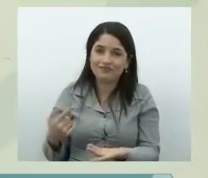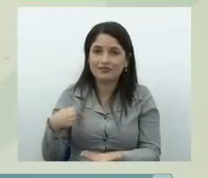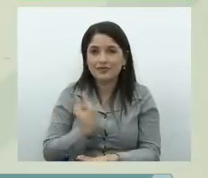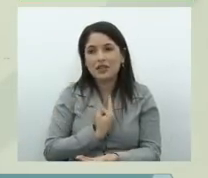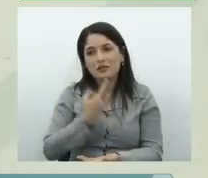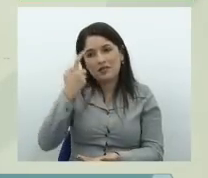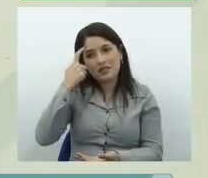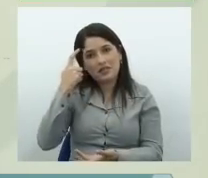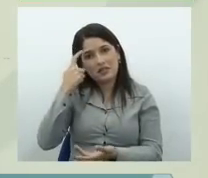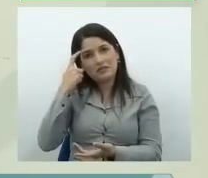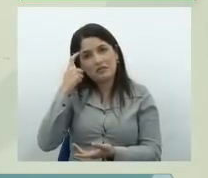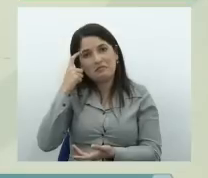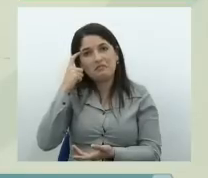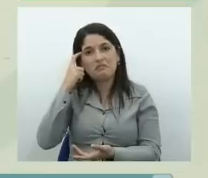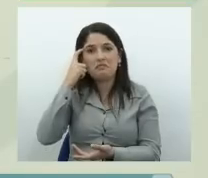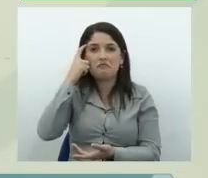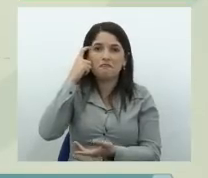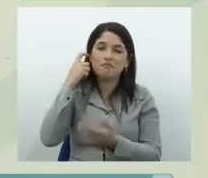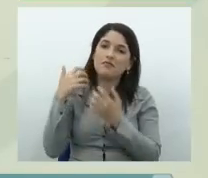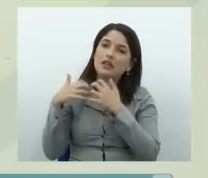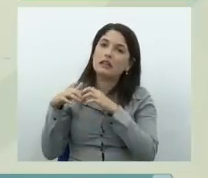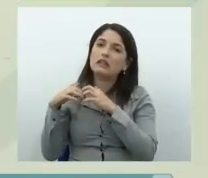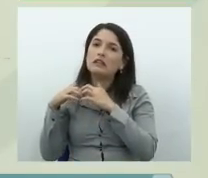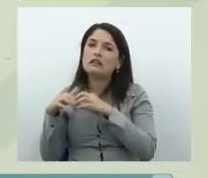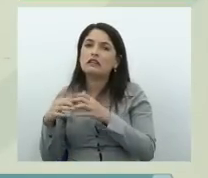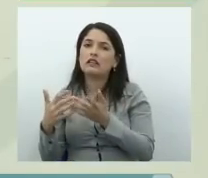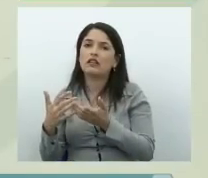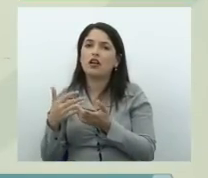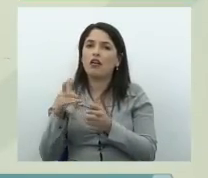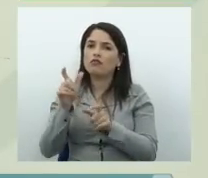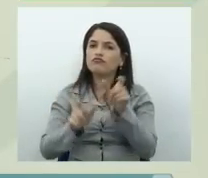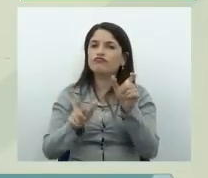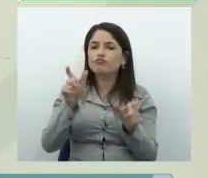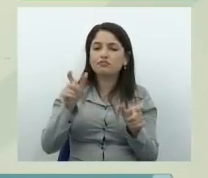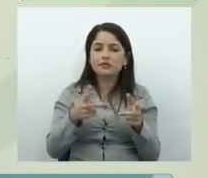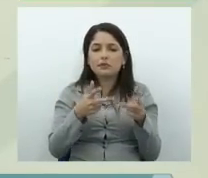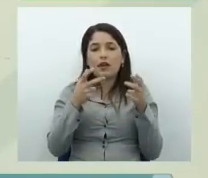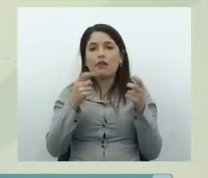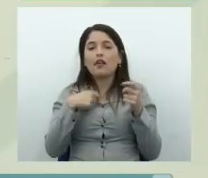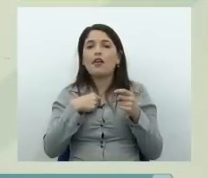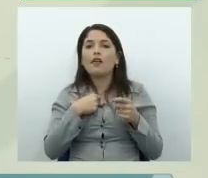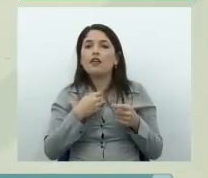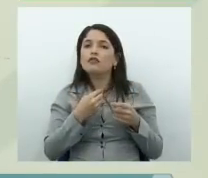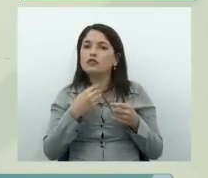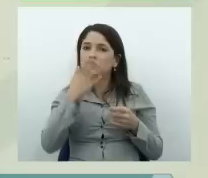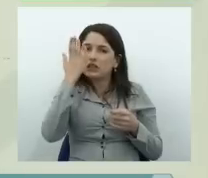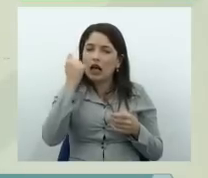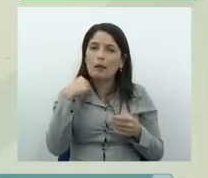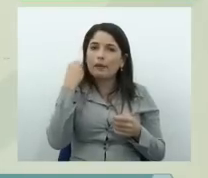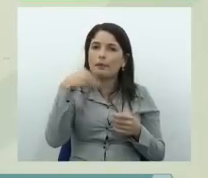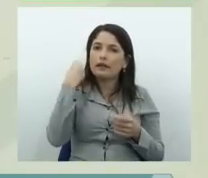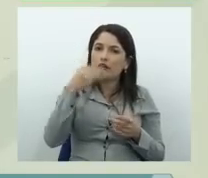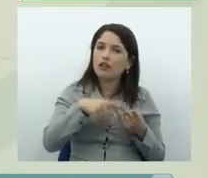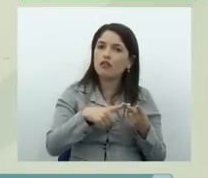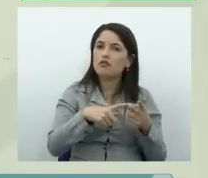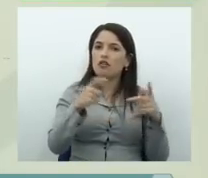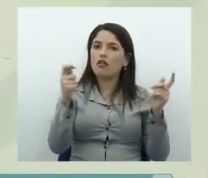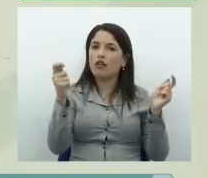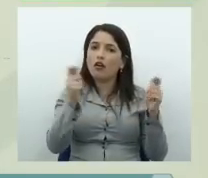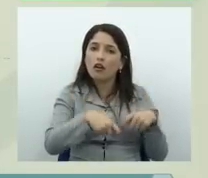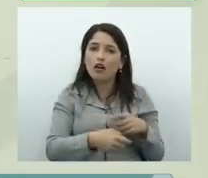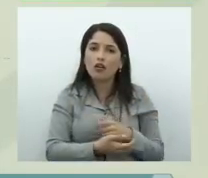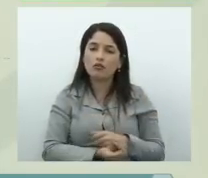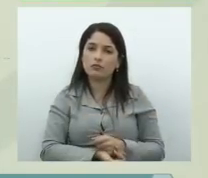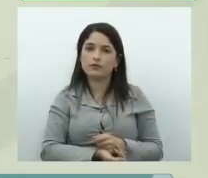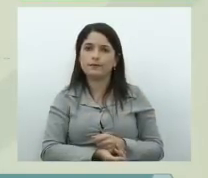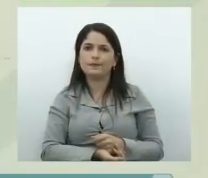quem realmente tem conteúdo, preparo, experiência para administrar a cidade. Vivemos